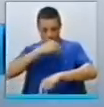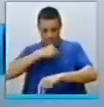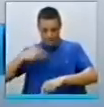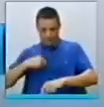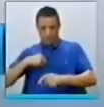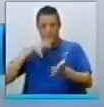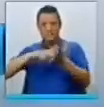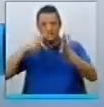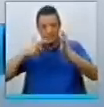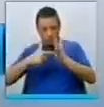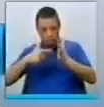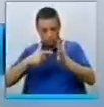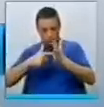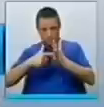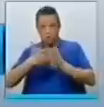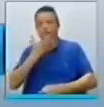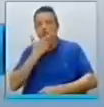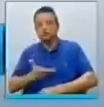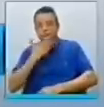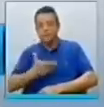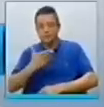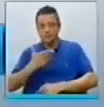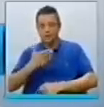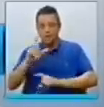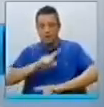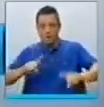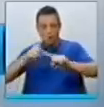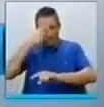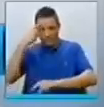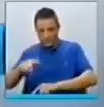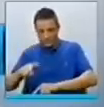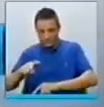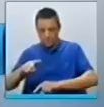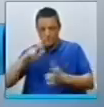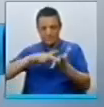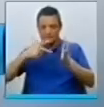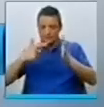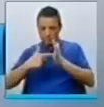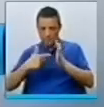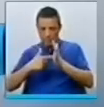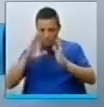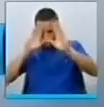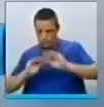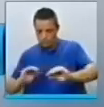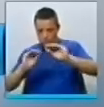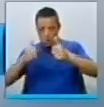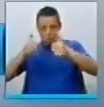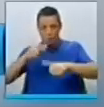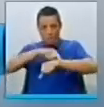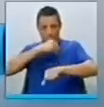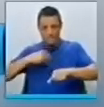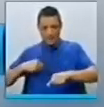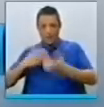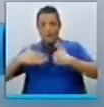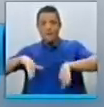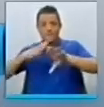tecnologicamente eh experientes não é difícil do ponto de vista tecnológico formar um bom médico Mas queremos